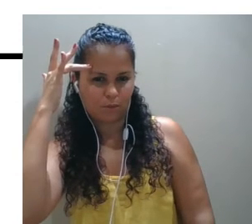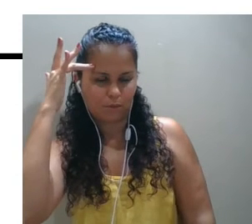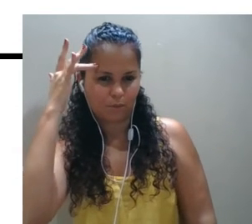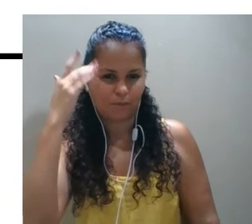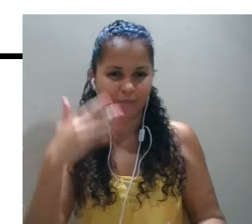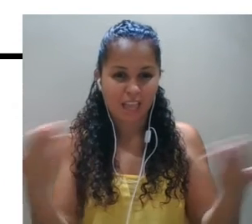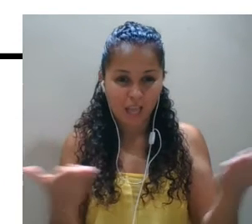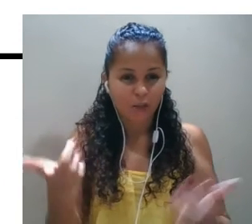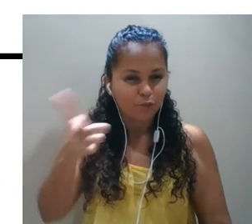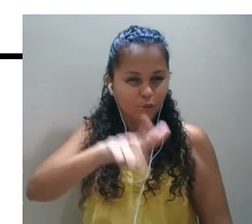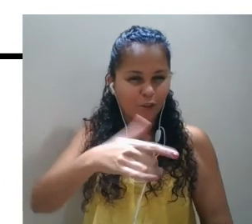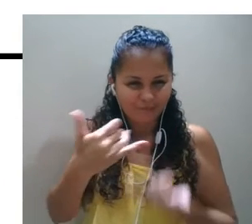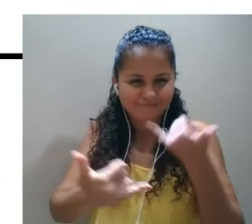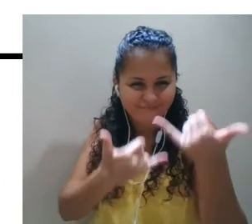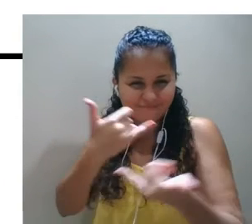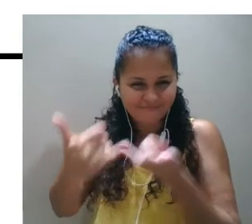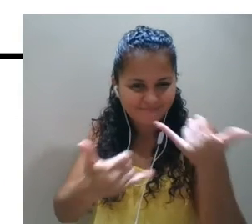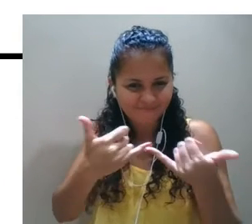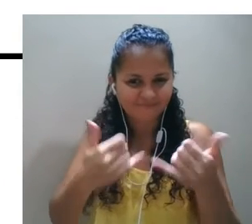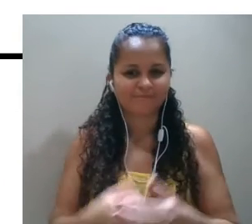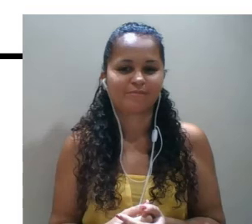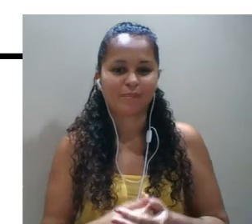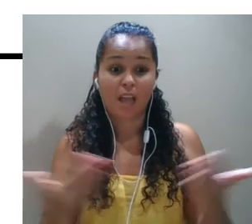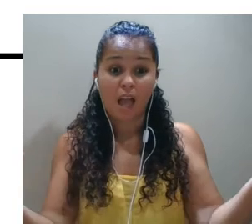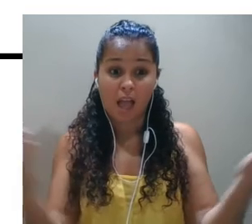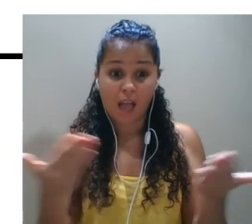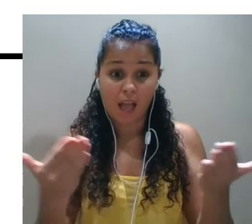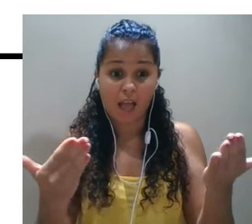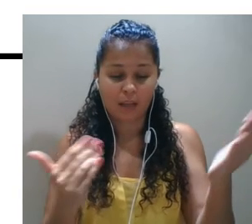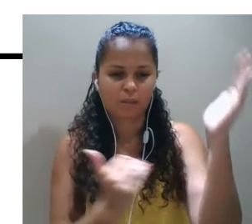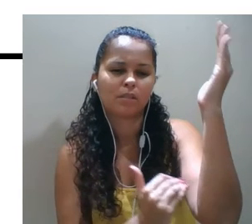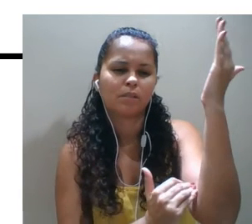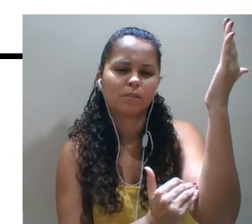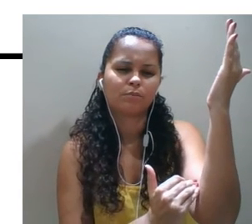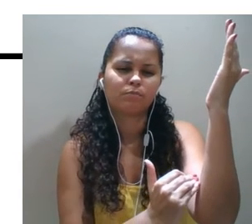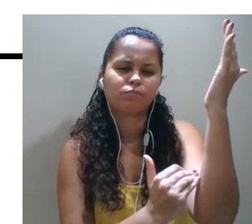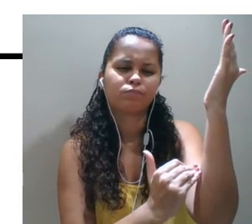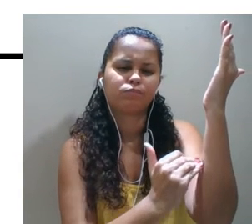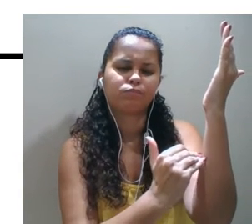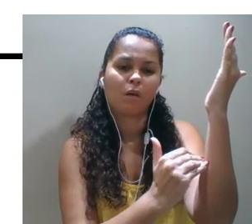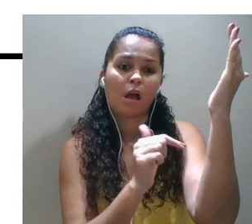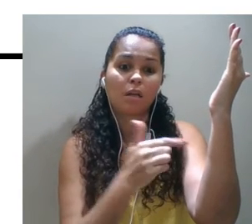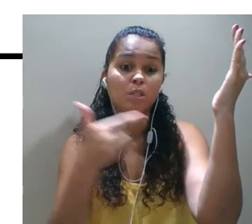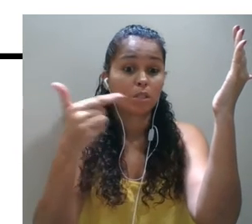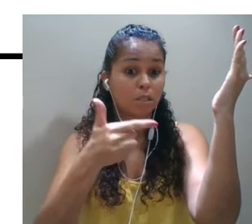fazer essa brincadeira de novo? Então, olha, ele partiu rumo ao segundo andar